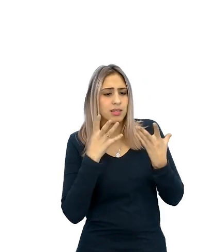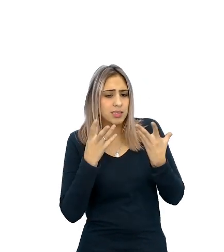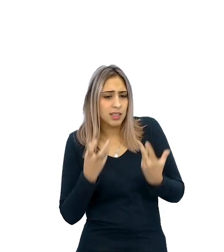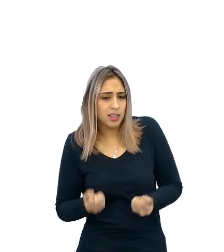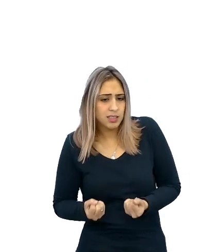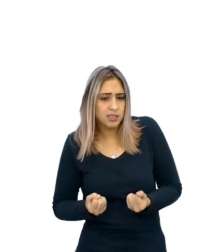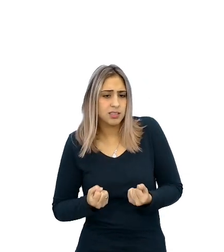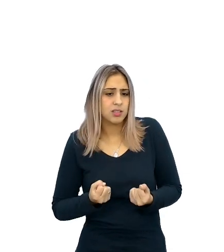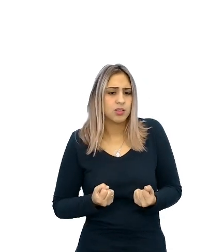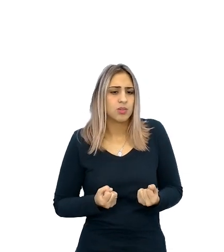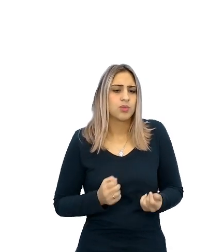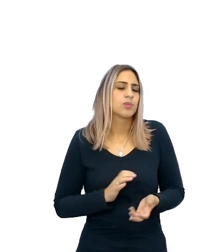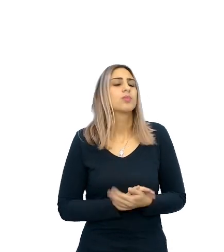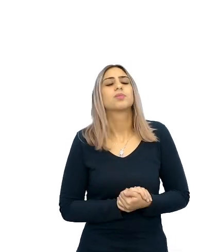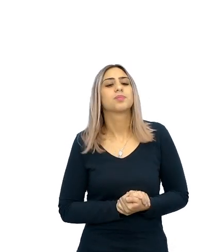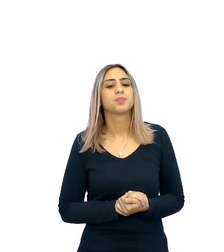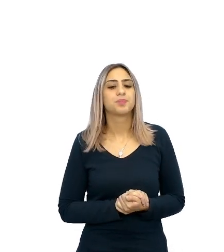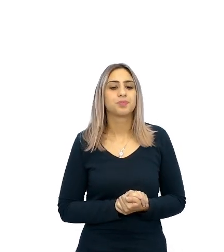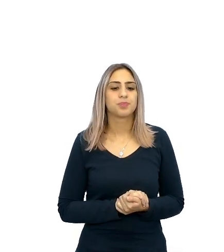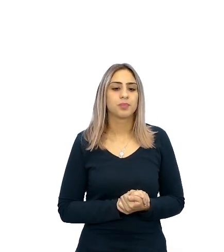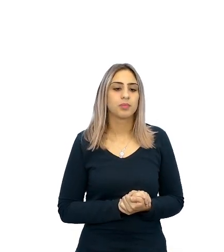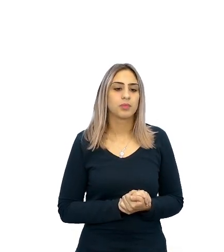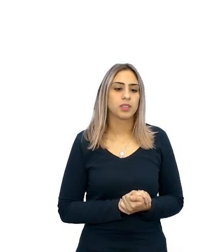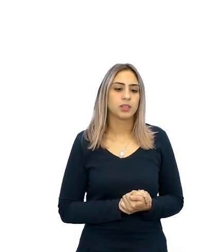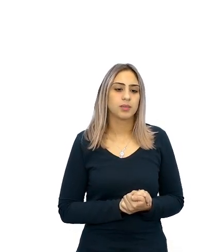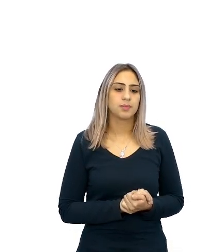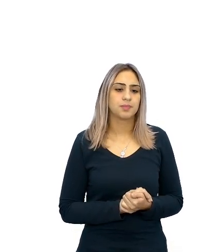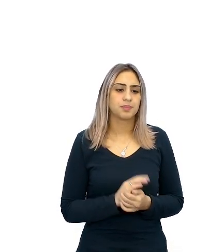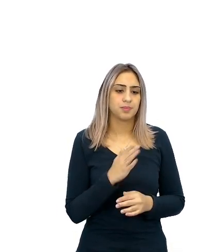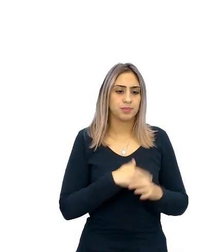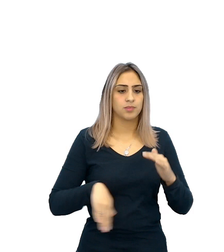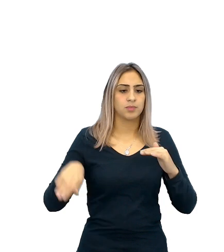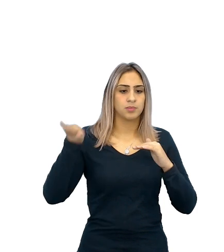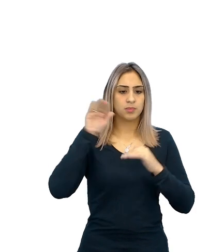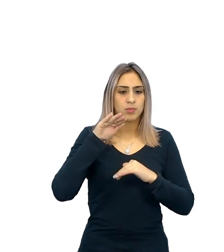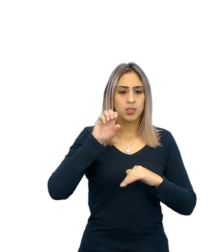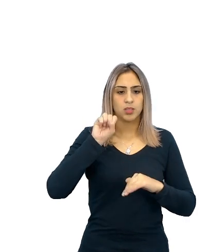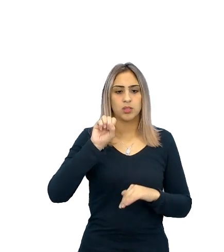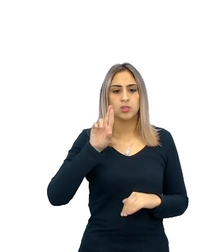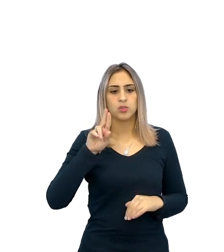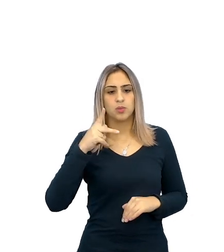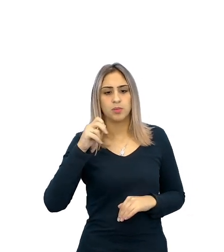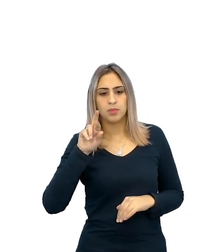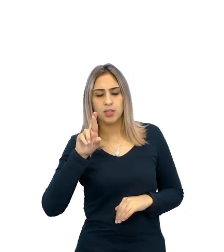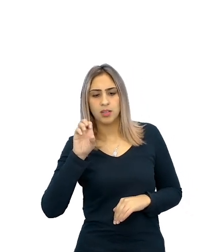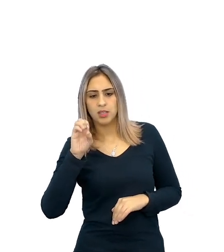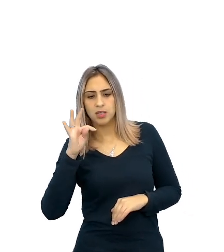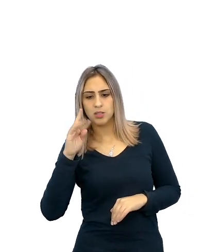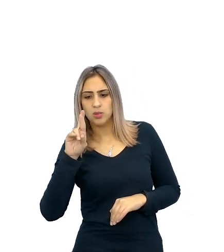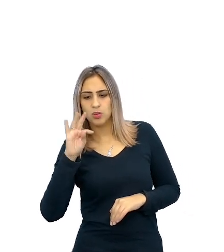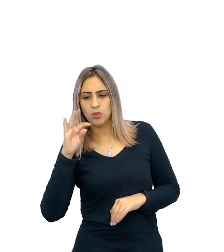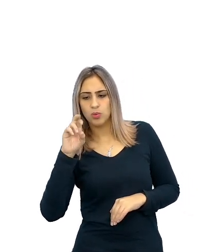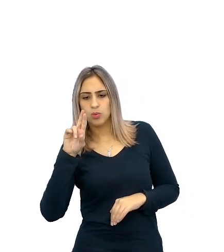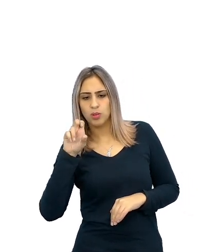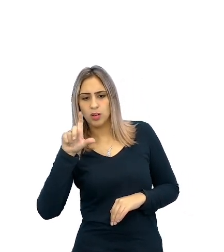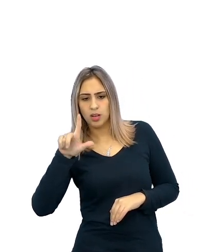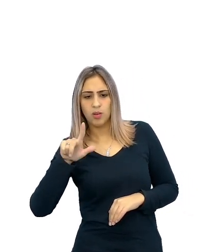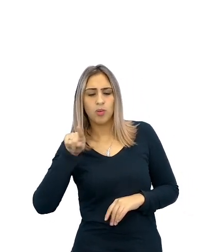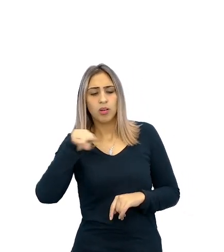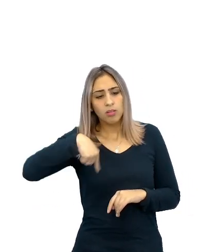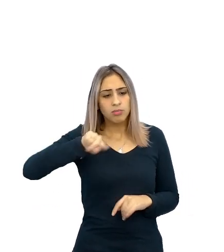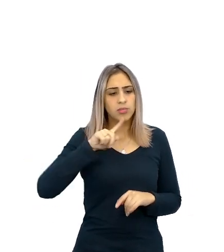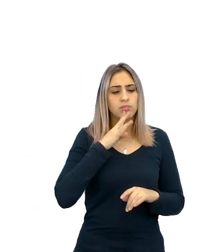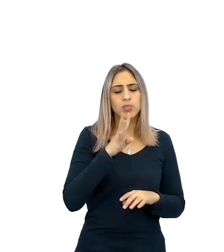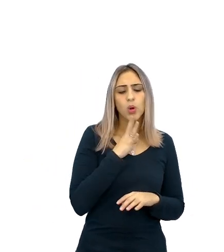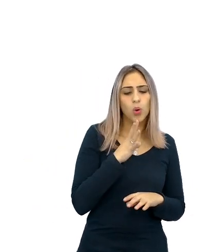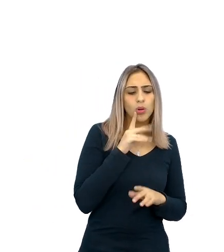né, do interlocutor. Na superestrutura, no conhecimento dos gêneros textuais, nós sabemos que é